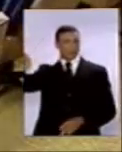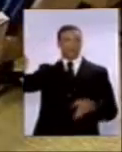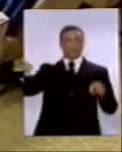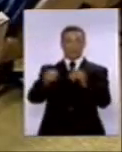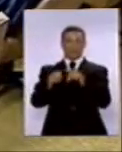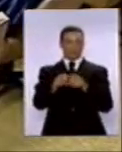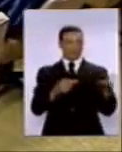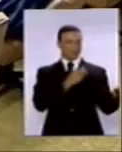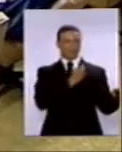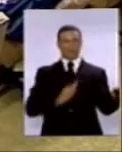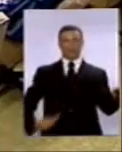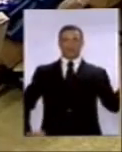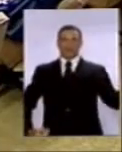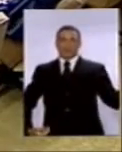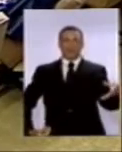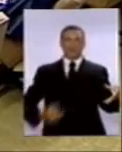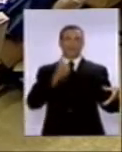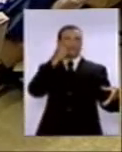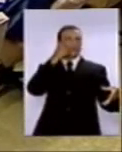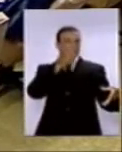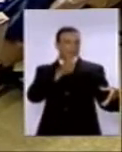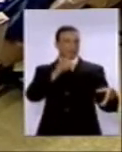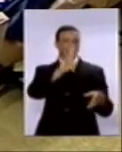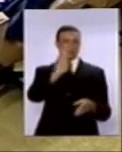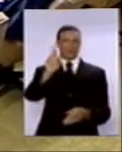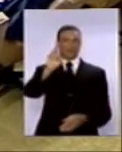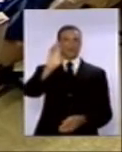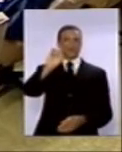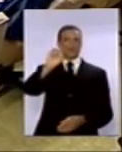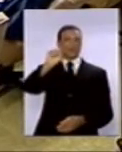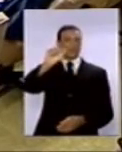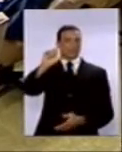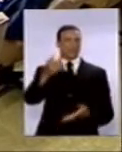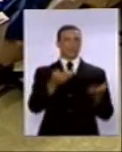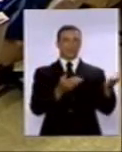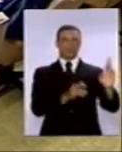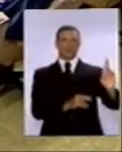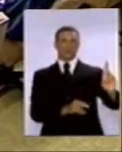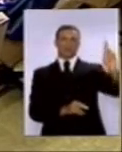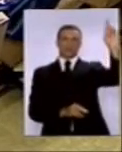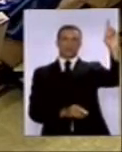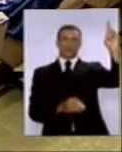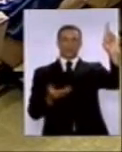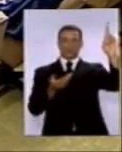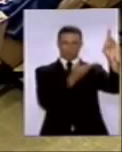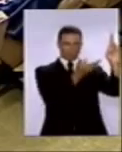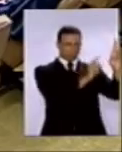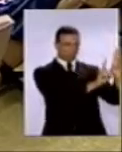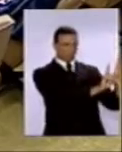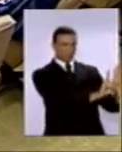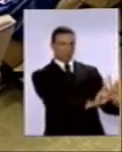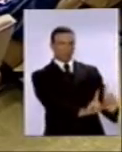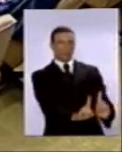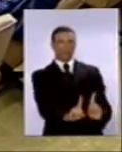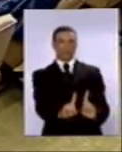sua excelência senhora ministra rosa venda para conduzirem o importando ao plenário